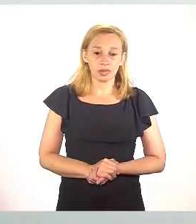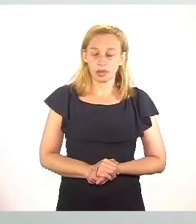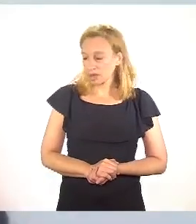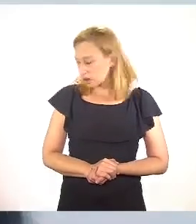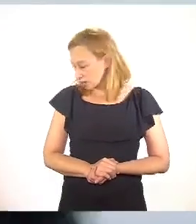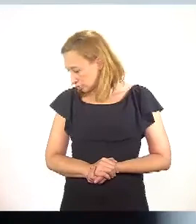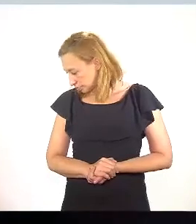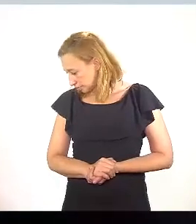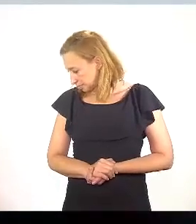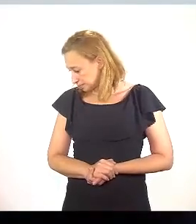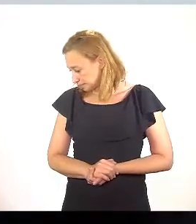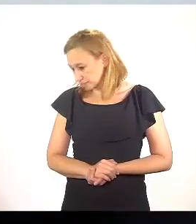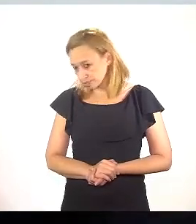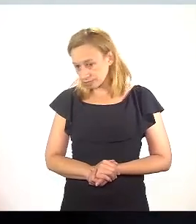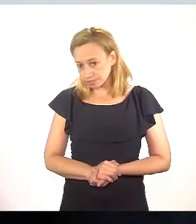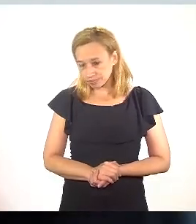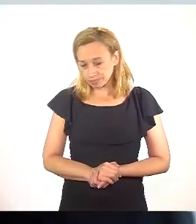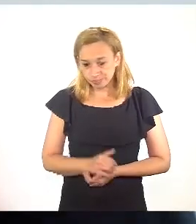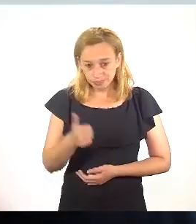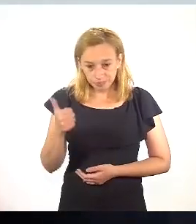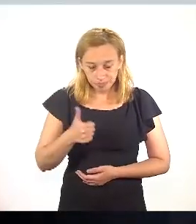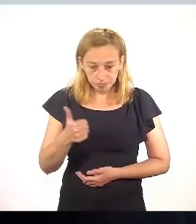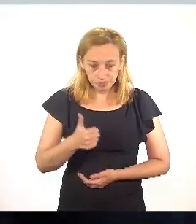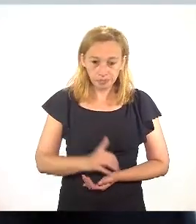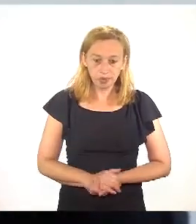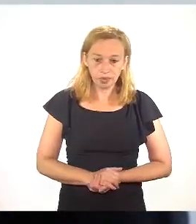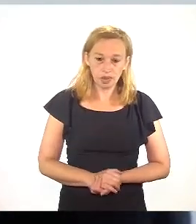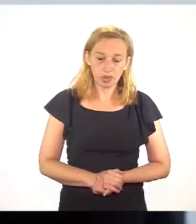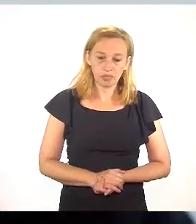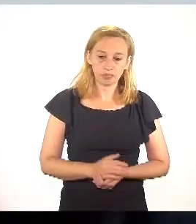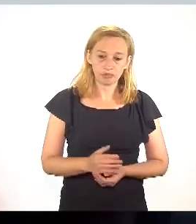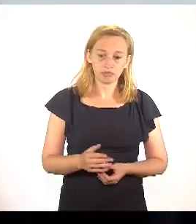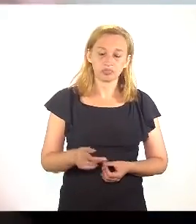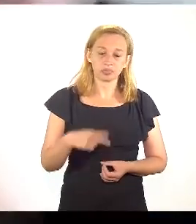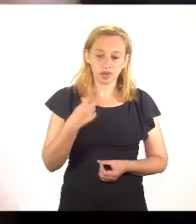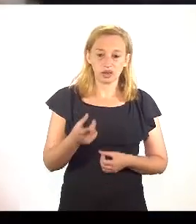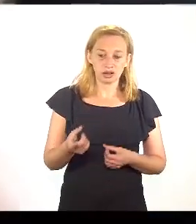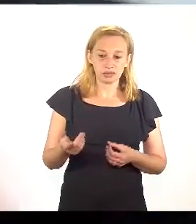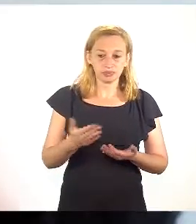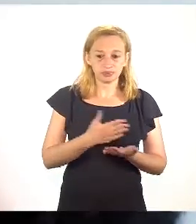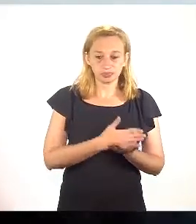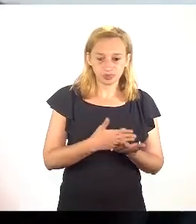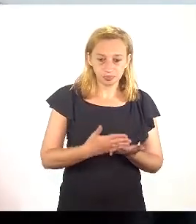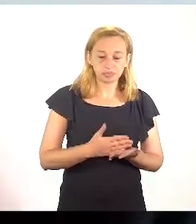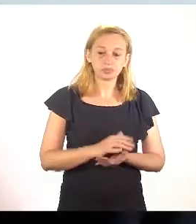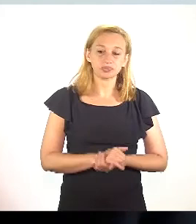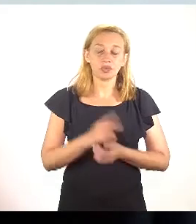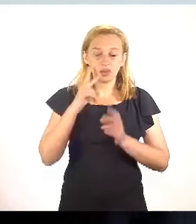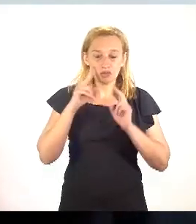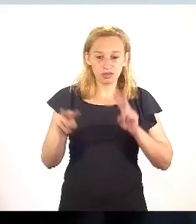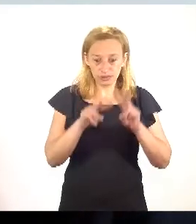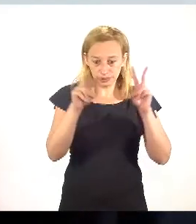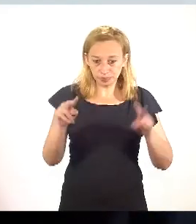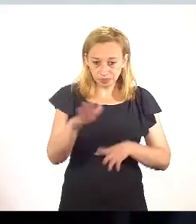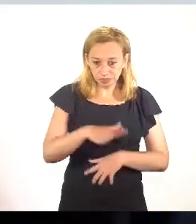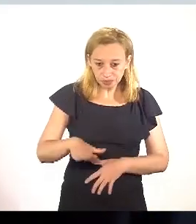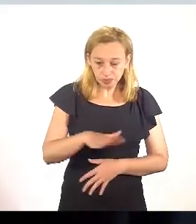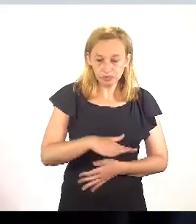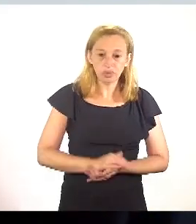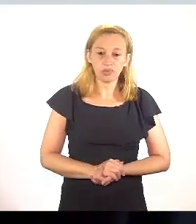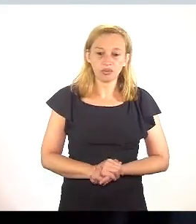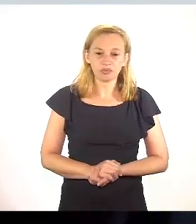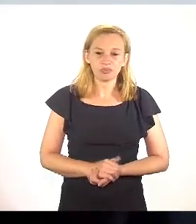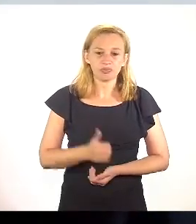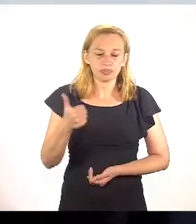Vossa Excelência, primeiro tomar a liberdade de fazer um comentário lá do início, mas para ilustrar a minha visão sobre a área. O